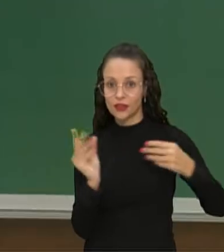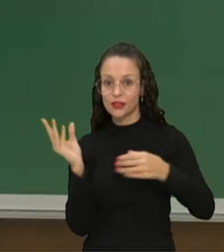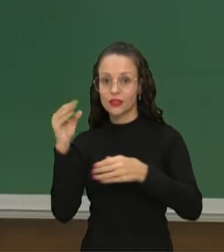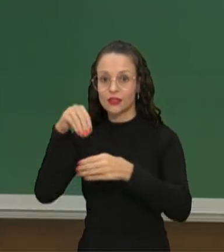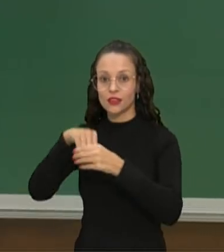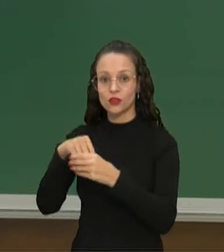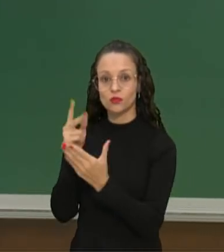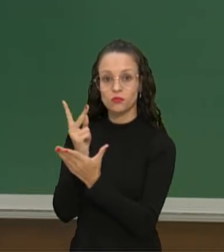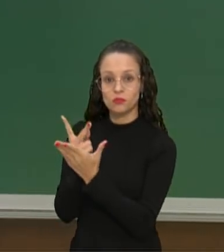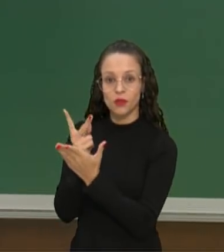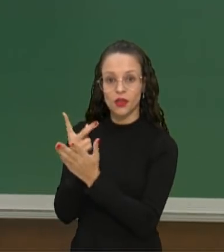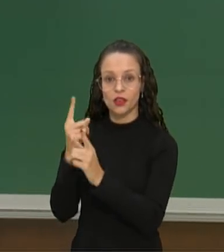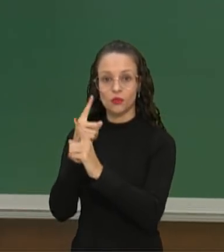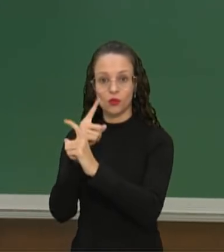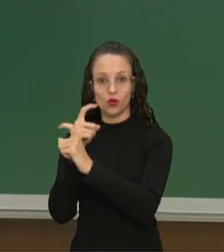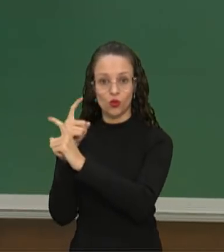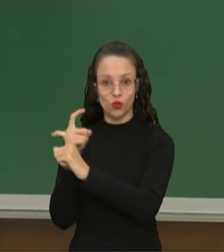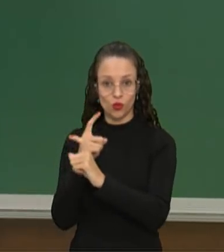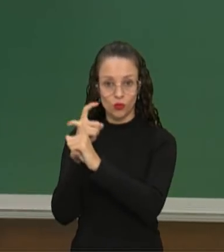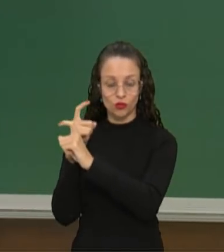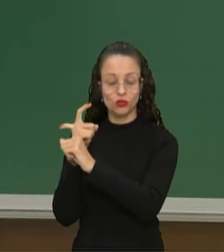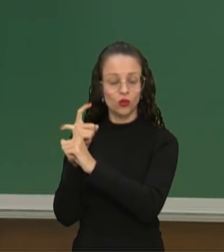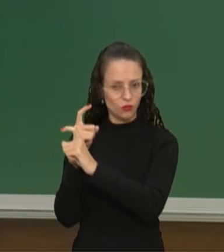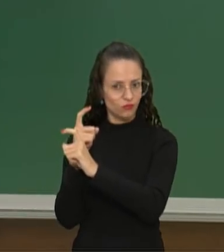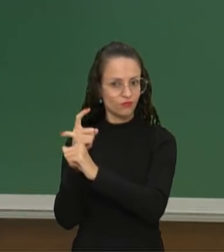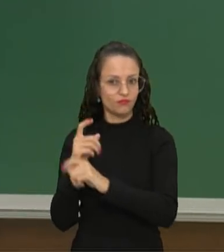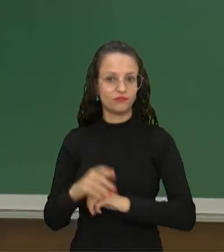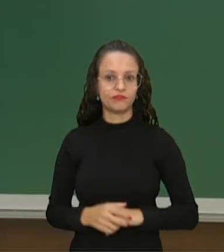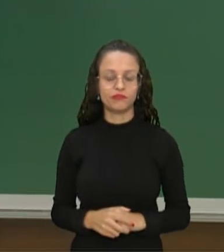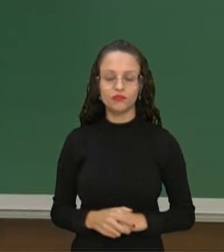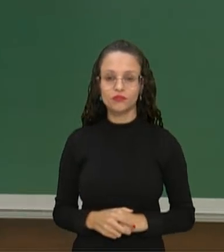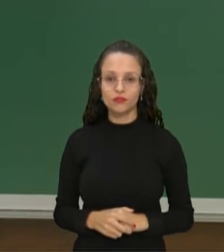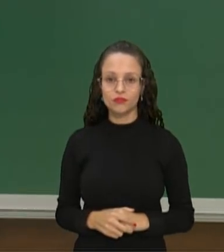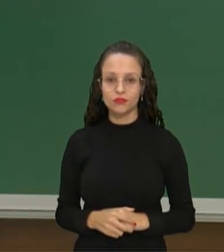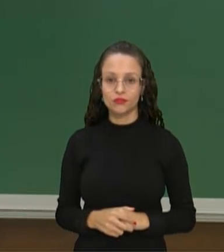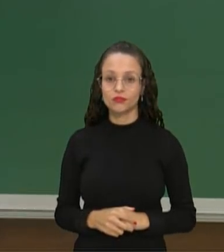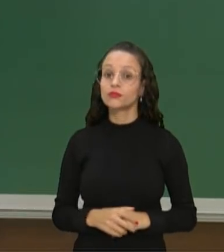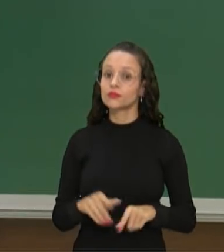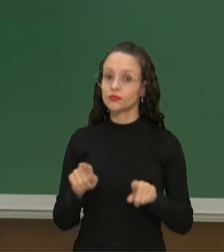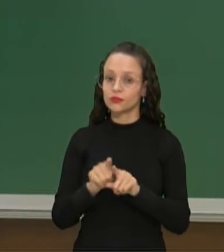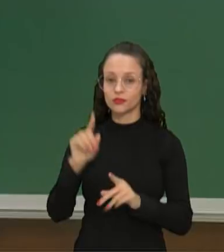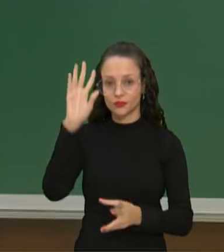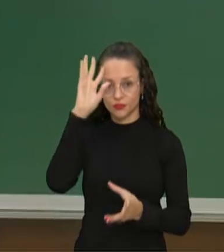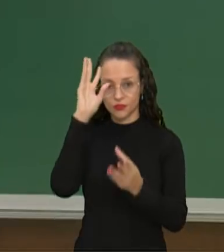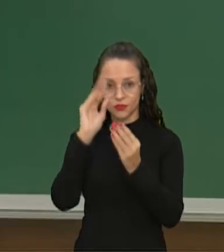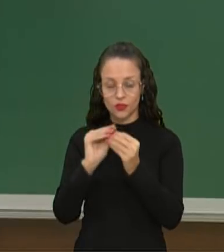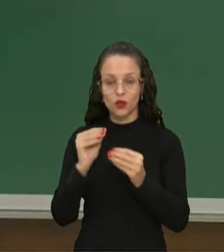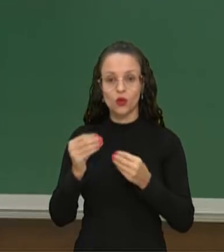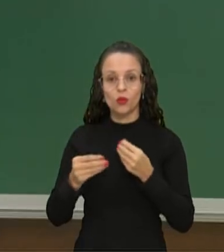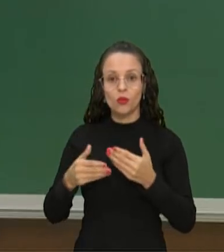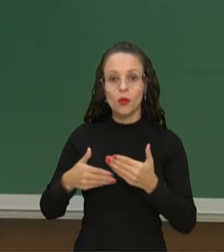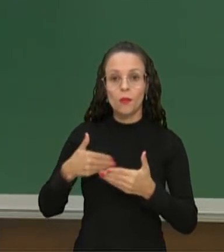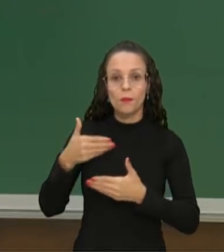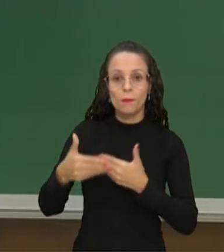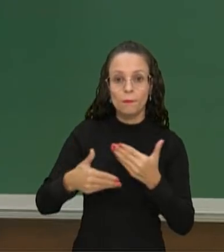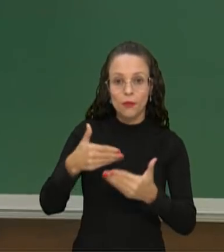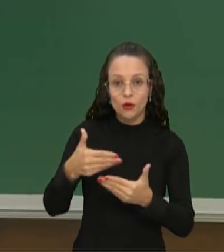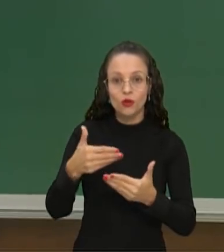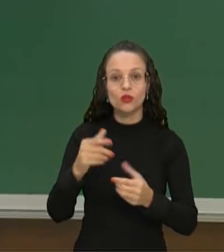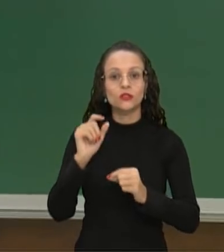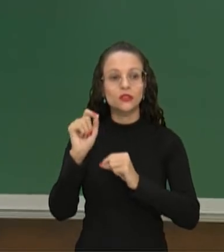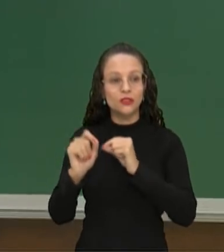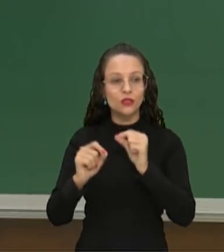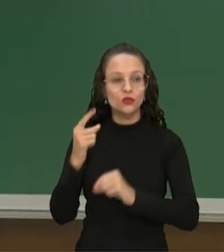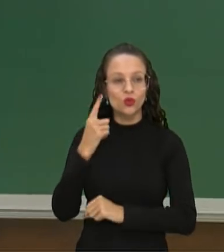cromossomo, tá? Que implica em várias outras coisas também. E a gente vai entender o processo de crossing over, que é um